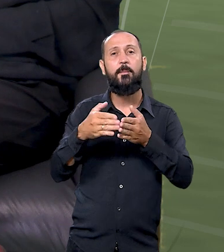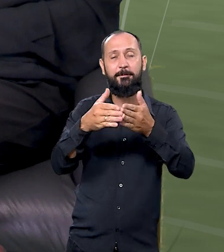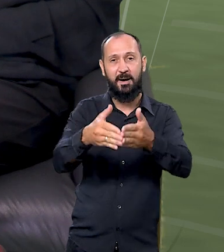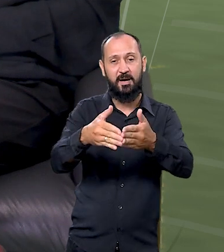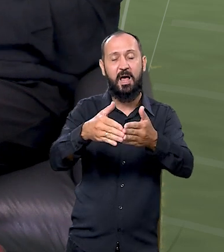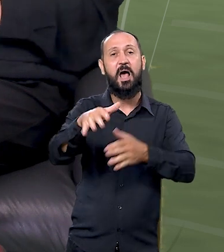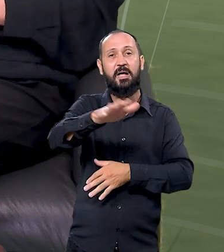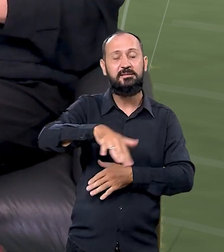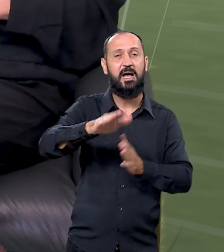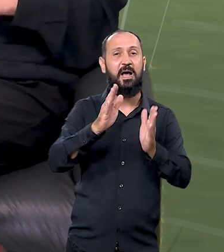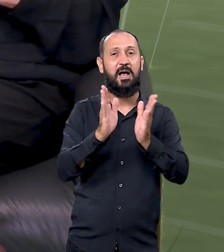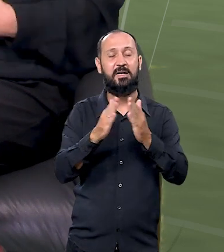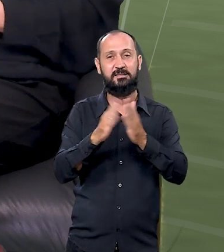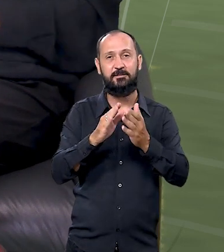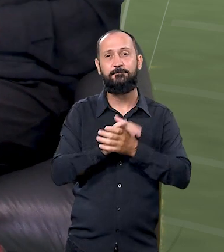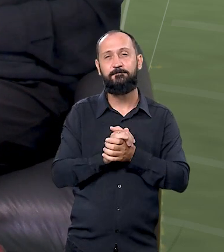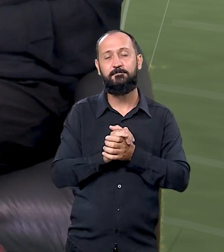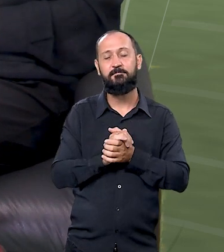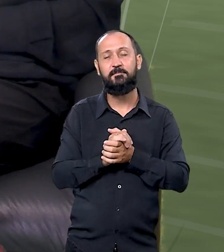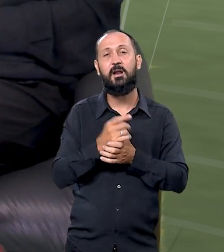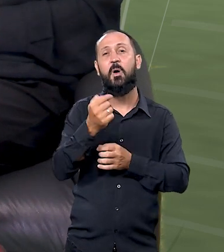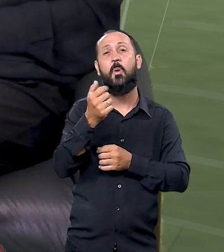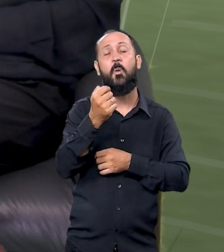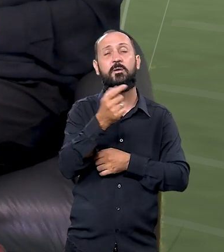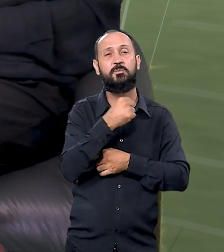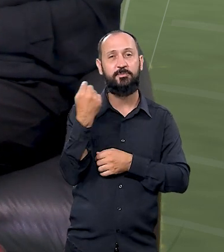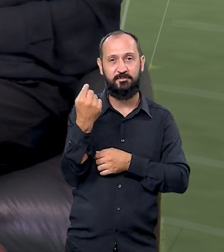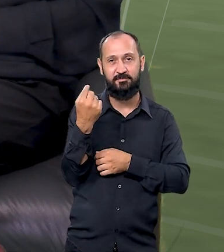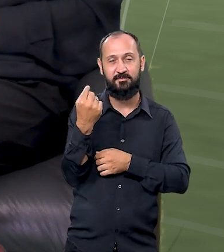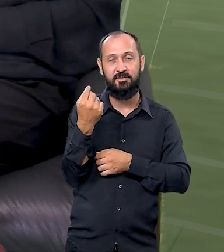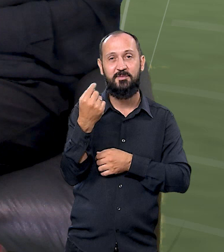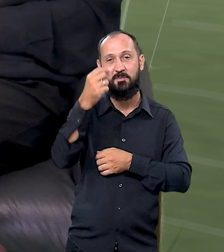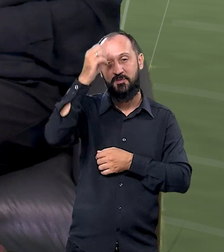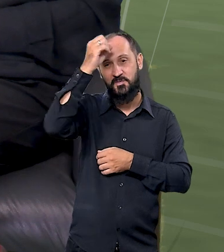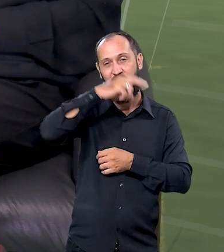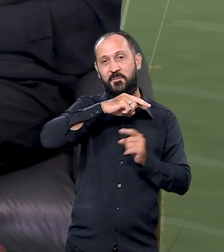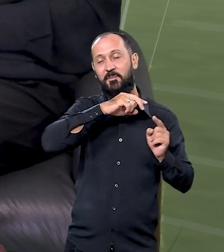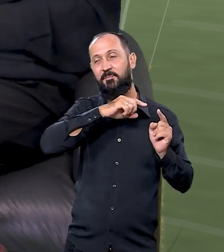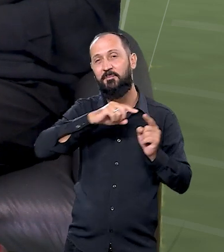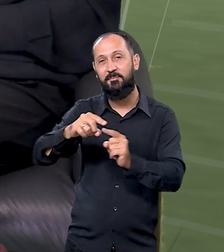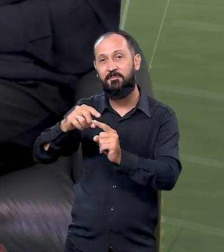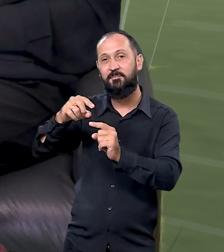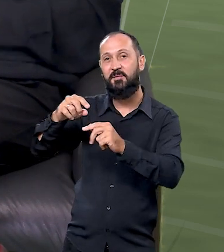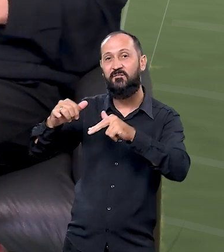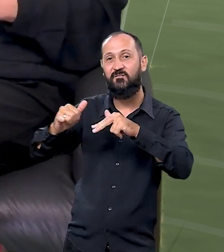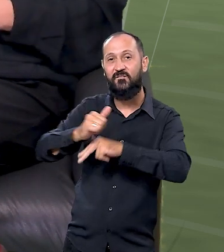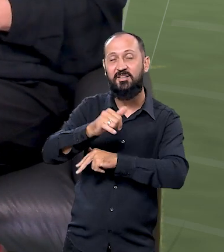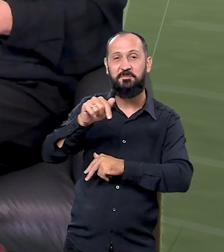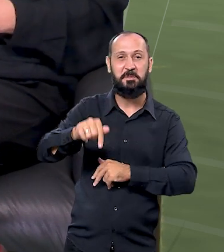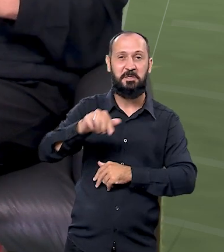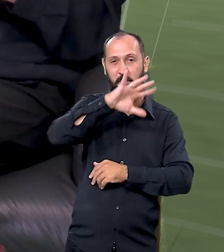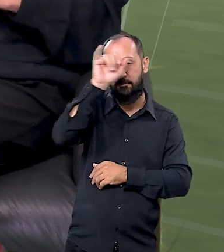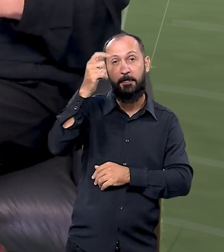à casa dela. Ela, por muito pouco, ela não morre. E a gente não tem mais uma vítima de feminicídio no Mato Grosso do Sul este ano. Então, assim, o que a gente tem